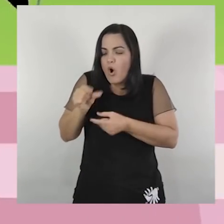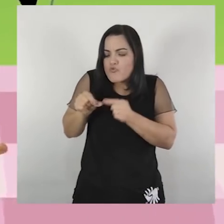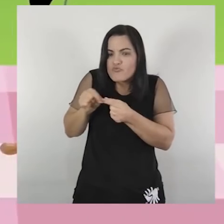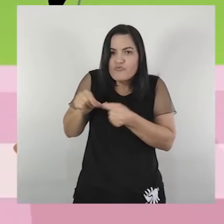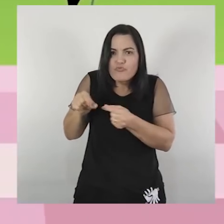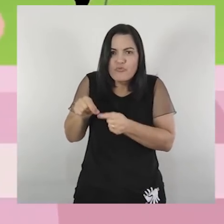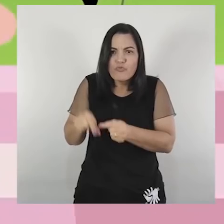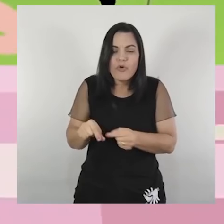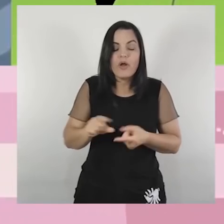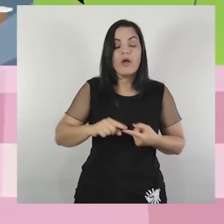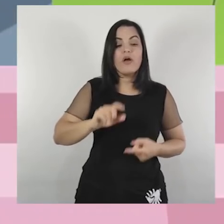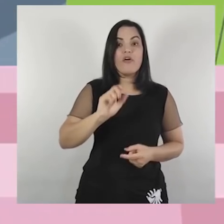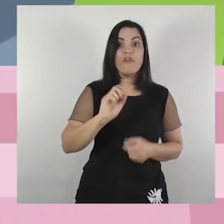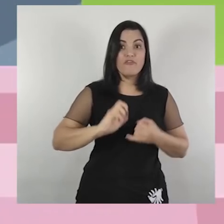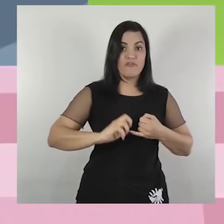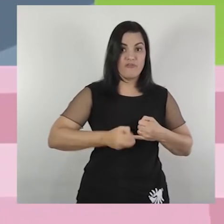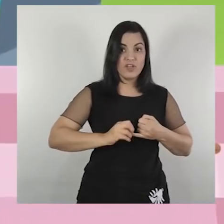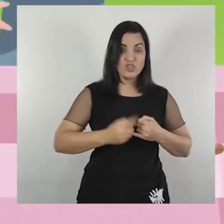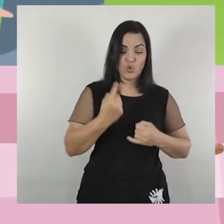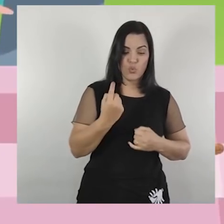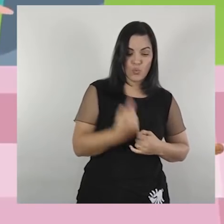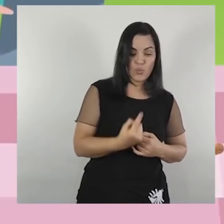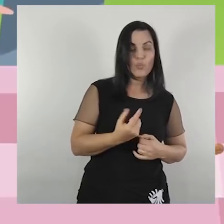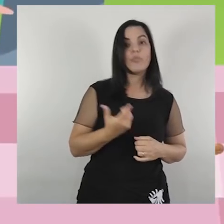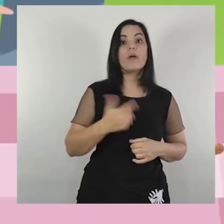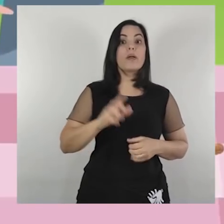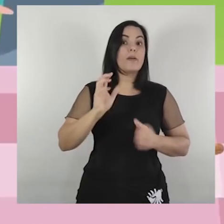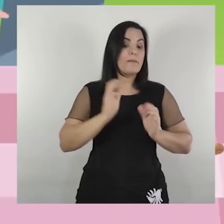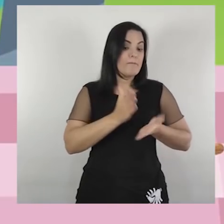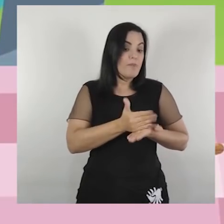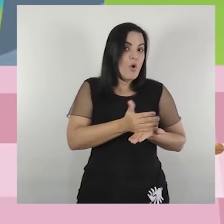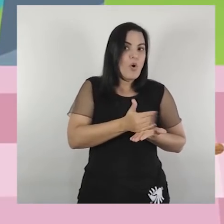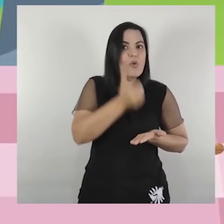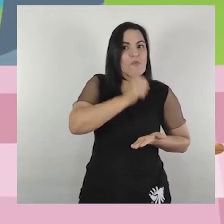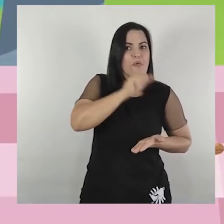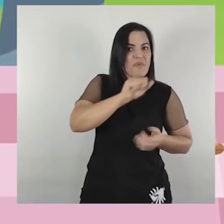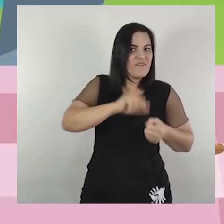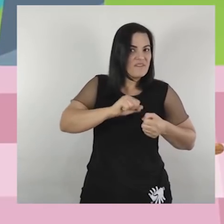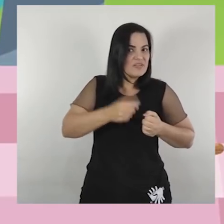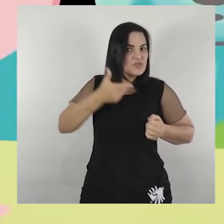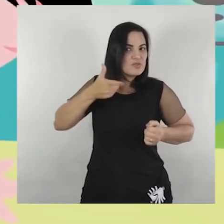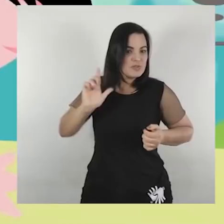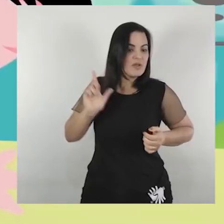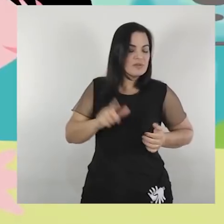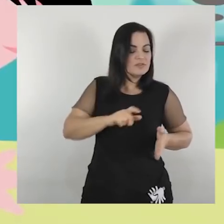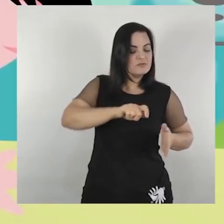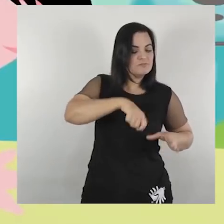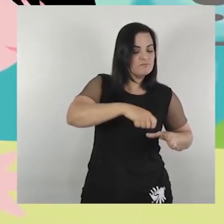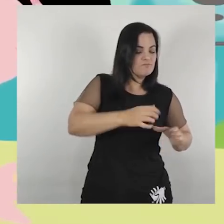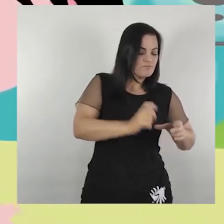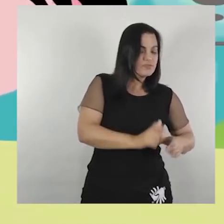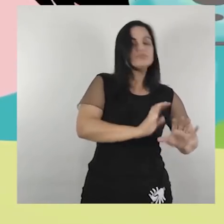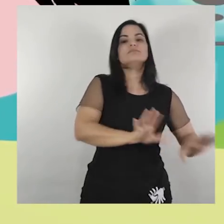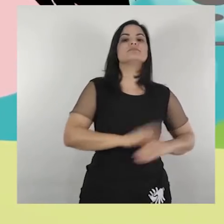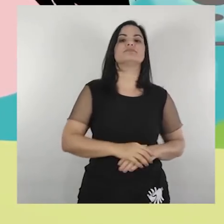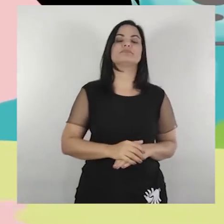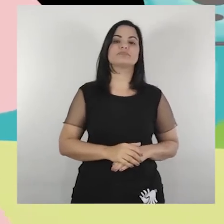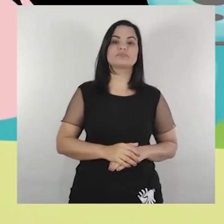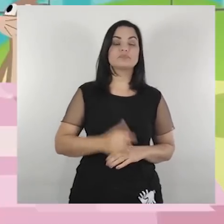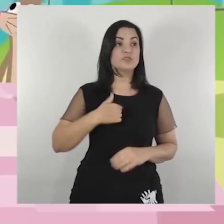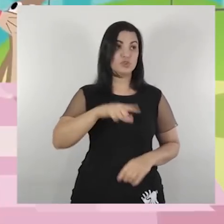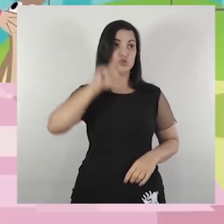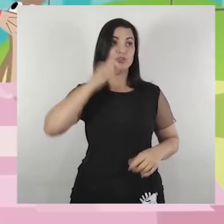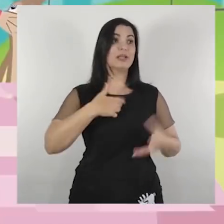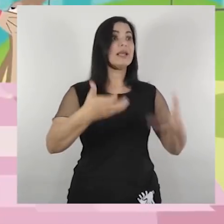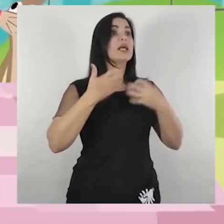um feijão e um pedacinho do bolo da mamãe. Perfeito! Pode escolher? Eu quero o